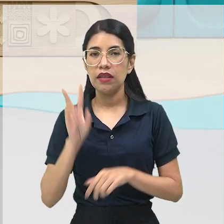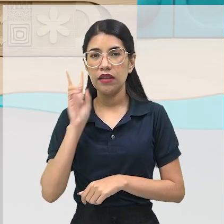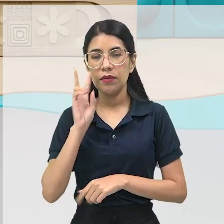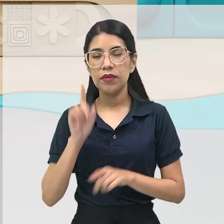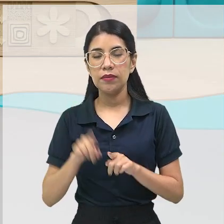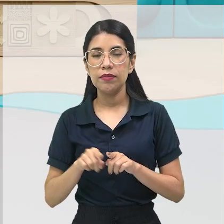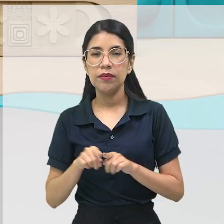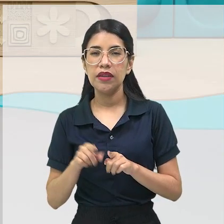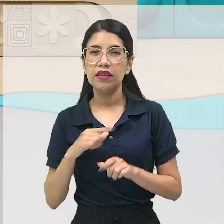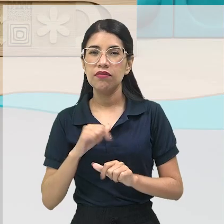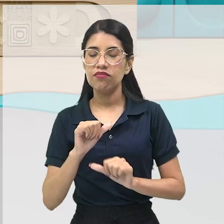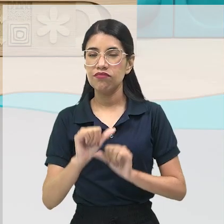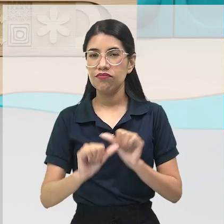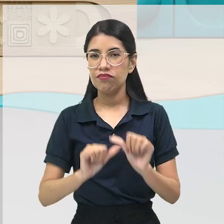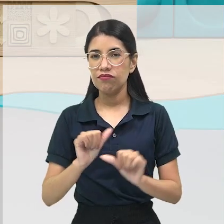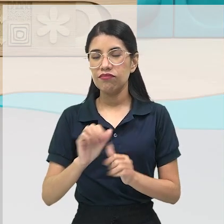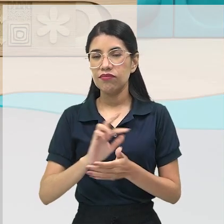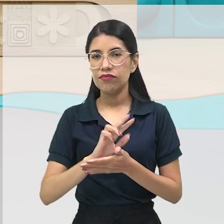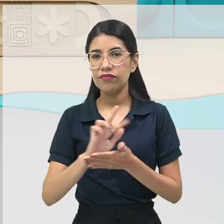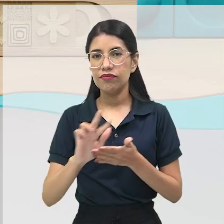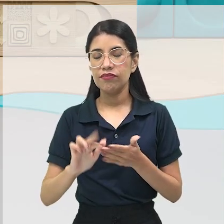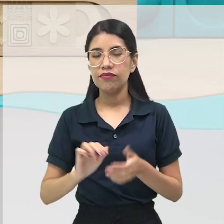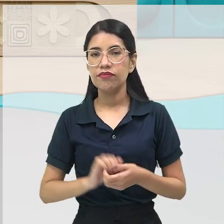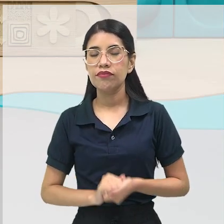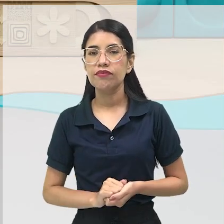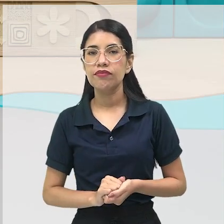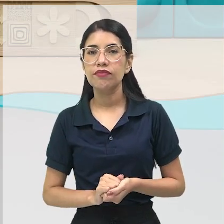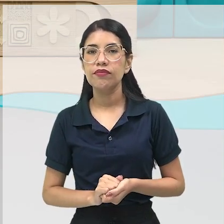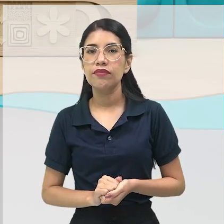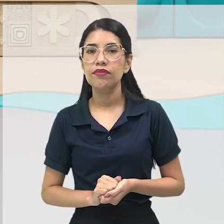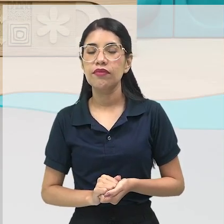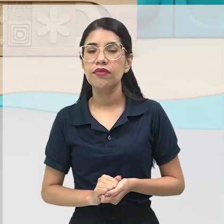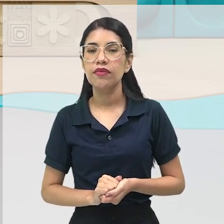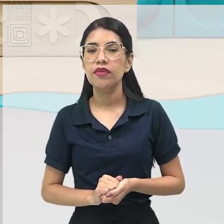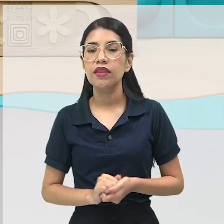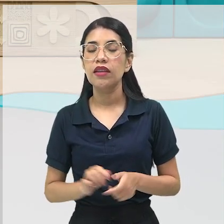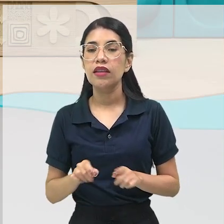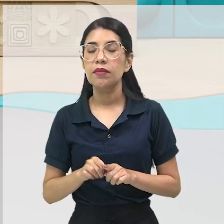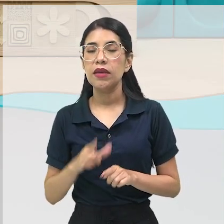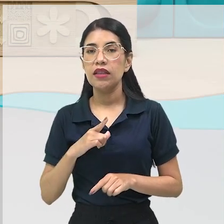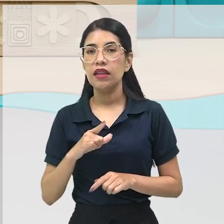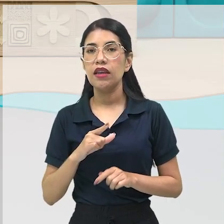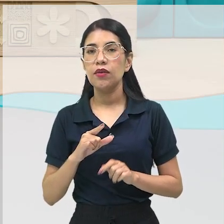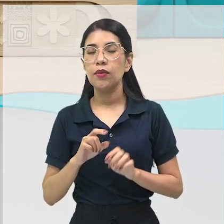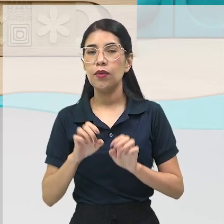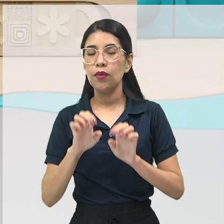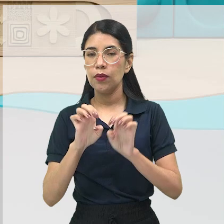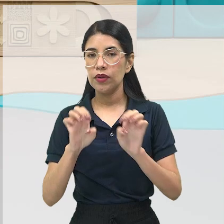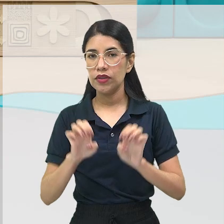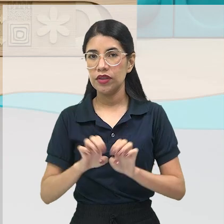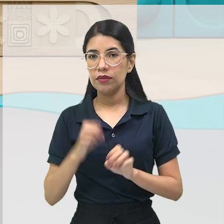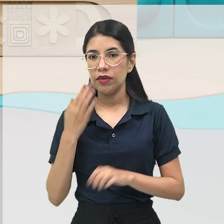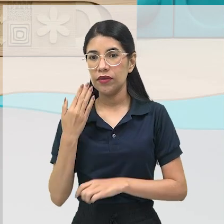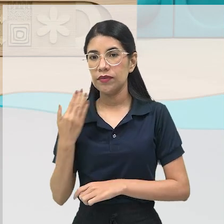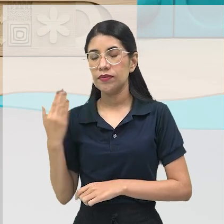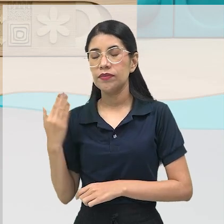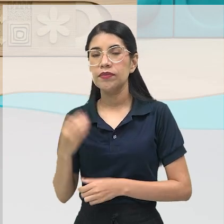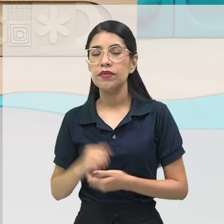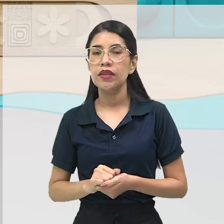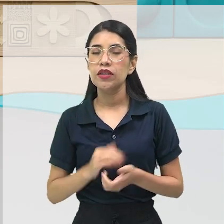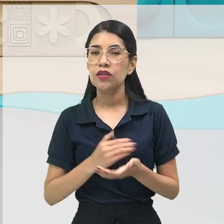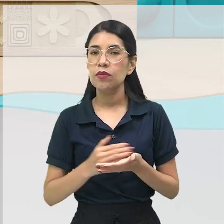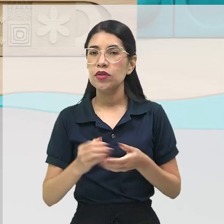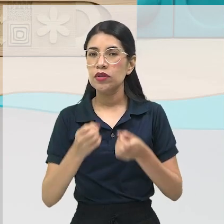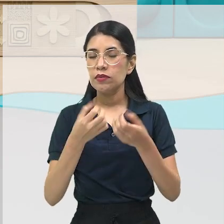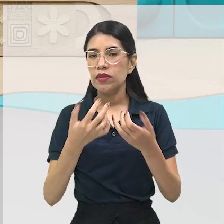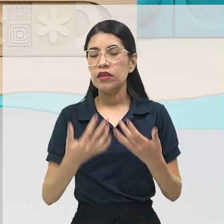ela traz uma variação? Perceba. Aqui eu vou mostrar para vocês que eu tenho um esquema. Olha só. Quando a gente